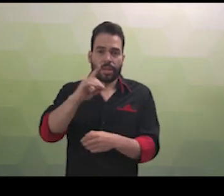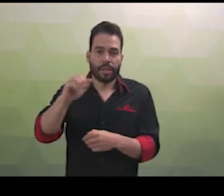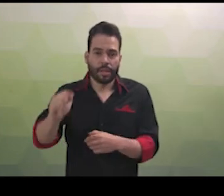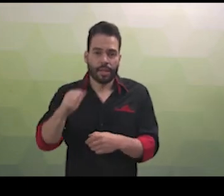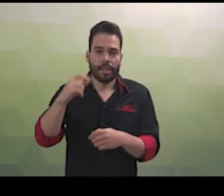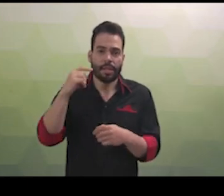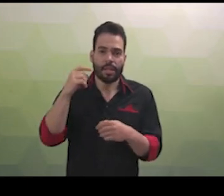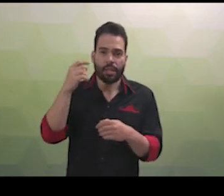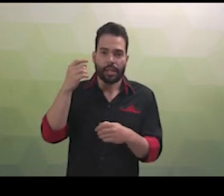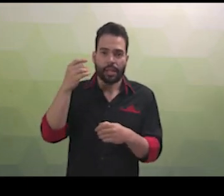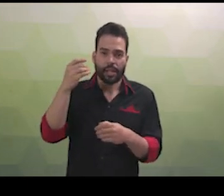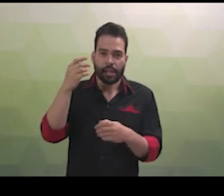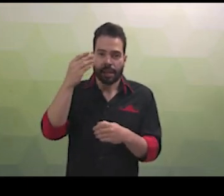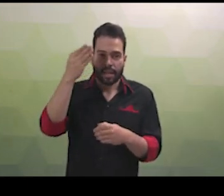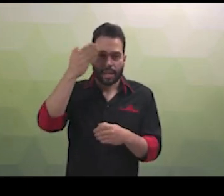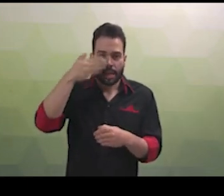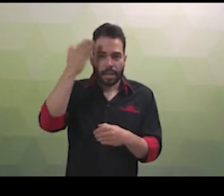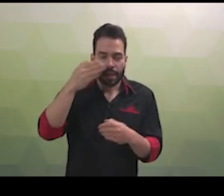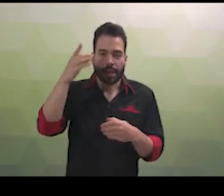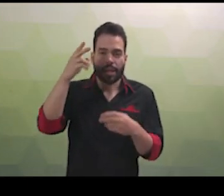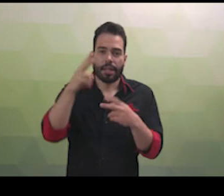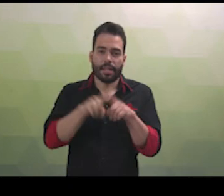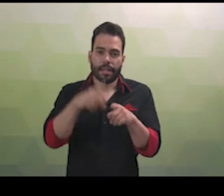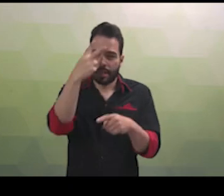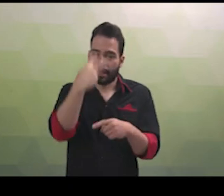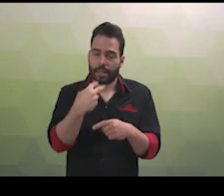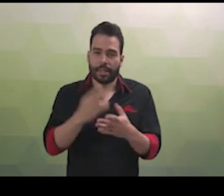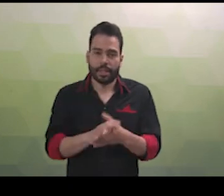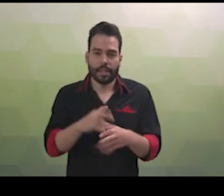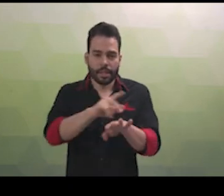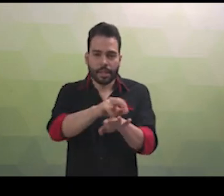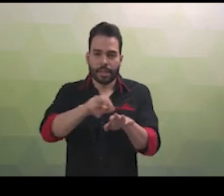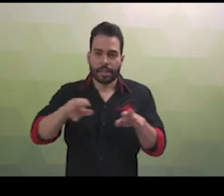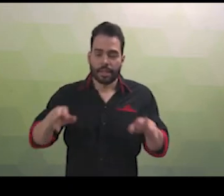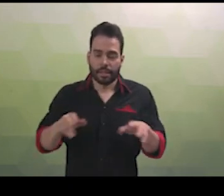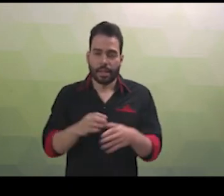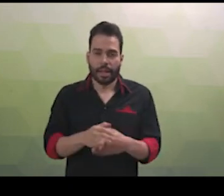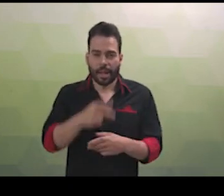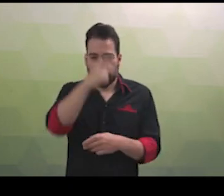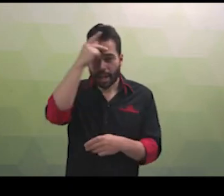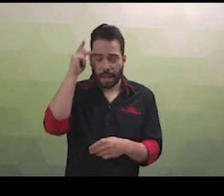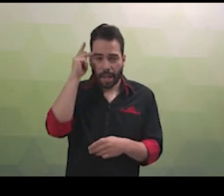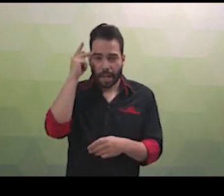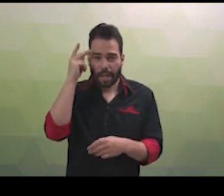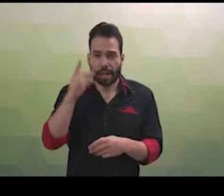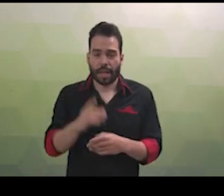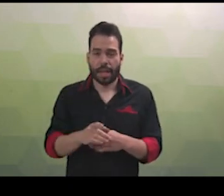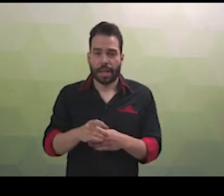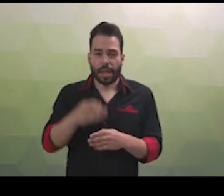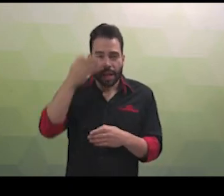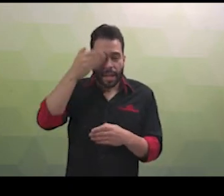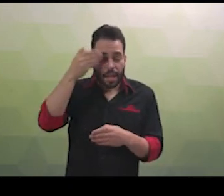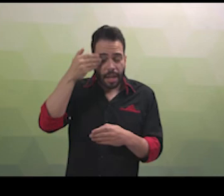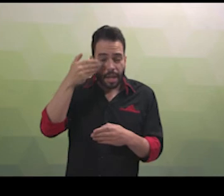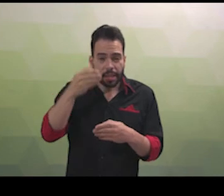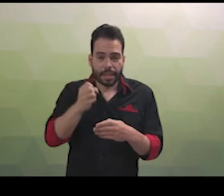deficientes visuais e cegos, e há diferenças em cada um desses grupos. Para o deficiente visual, por exemplo, uma impressão